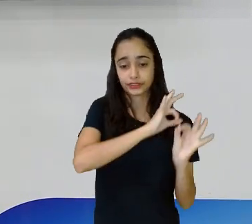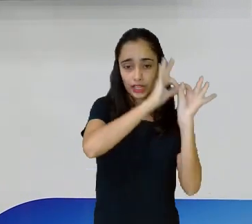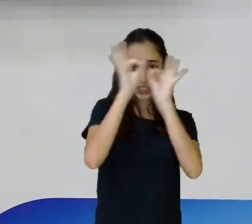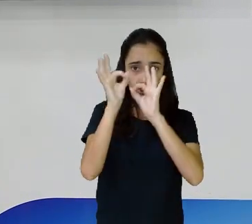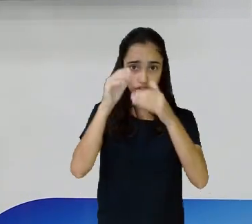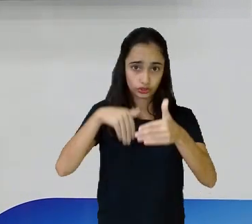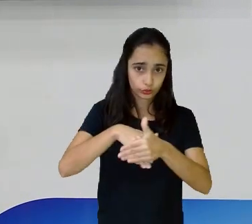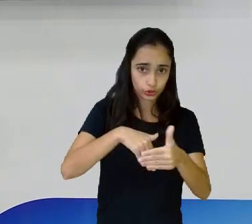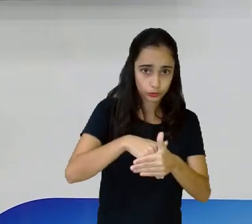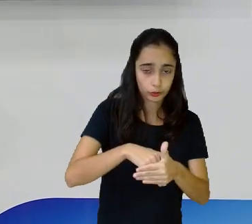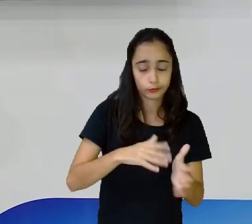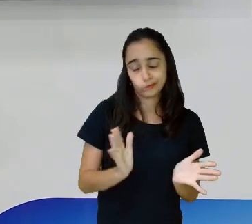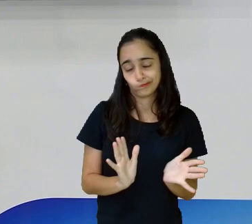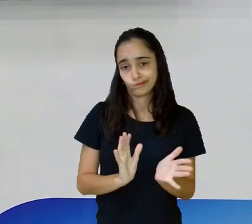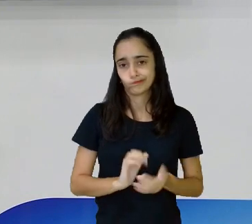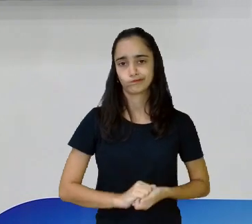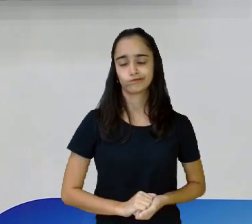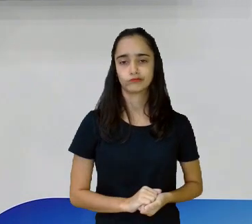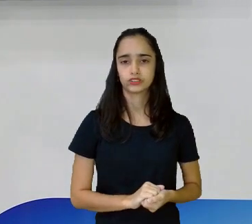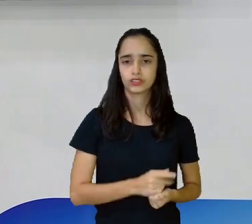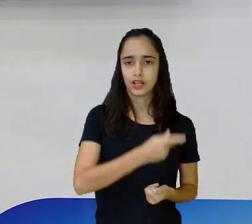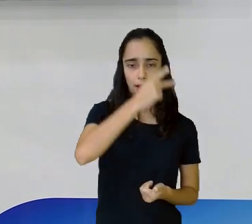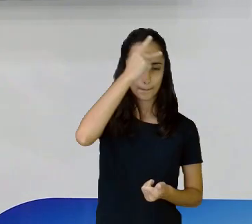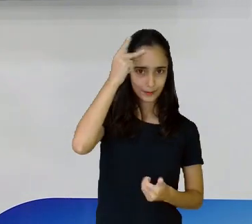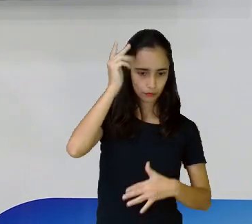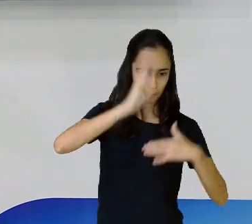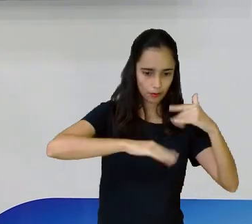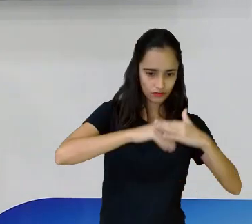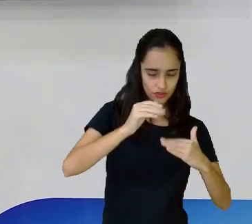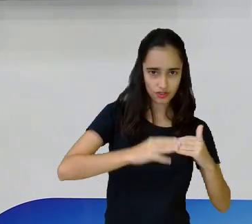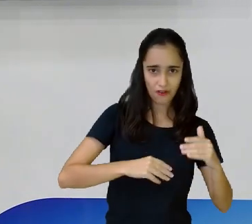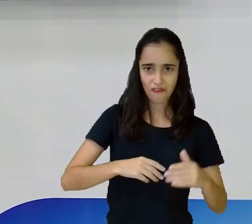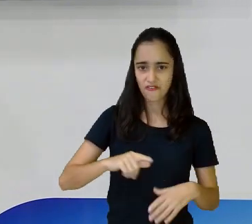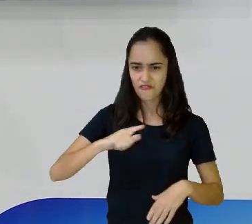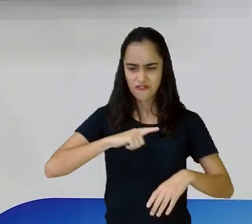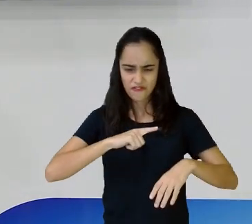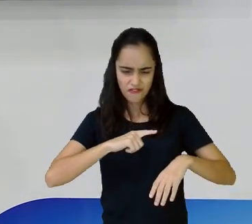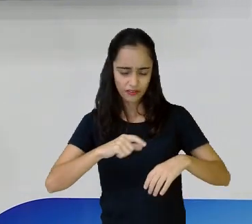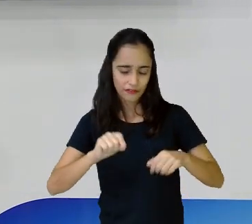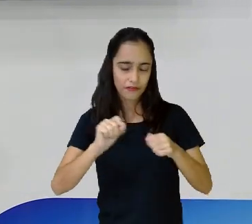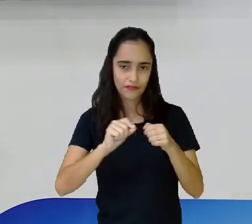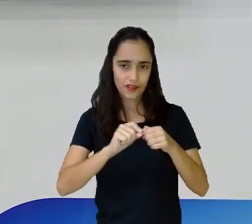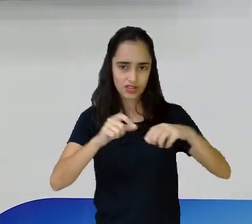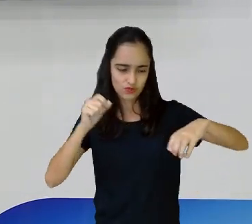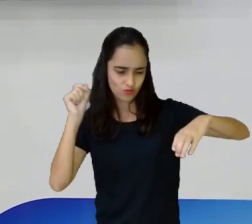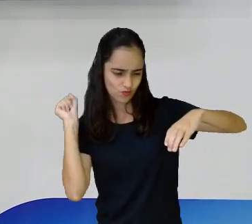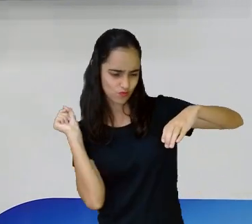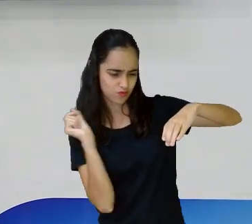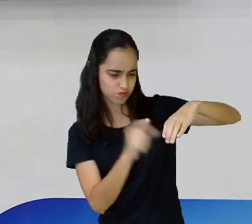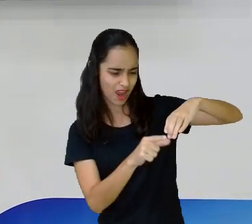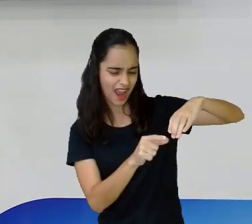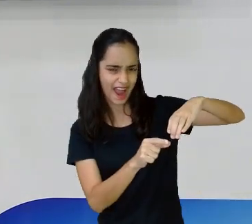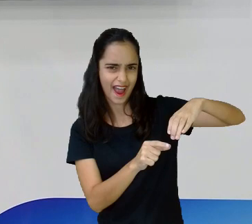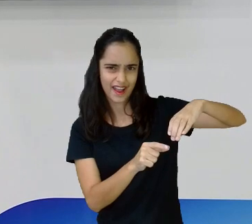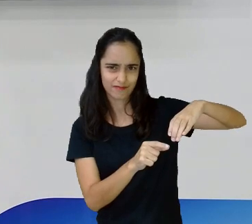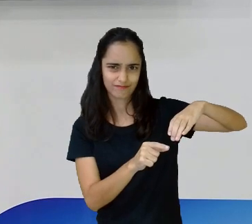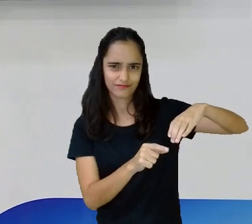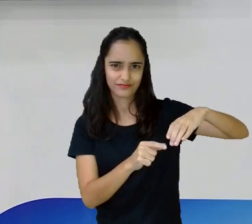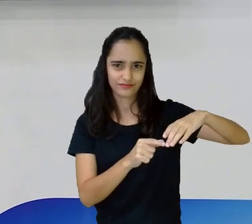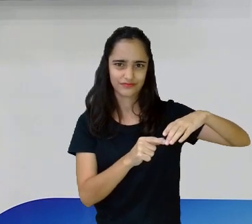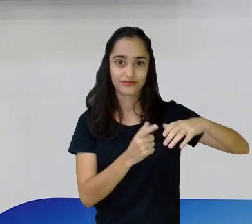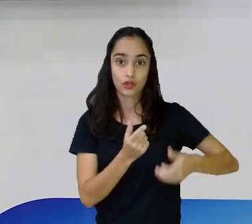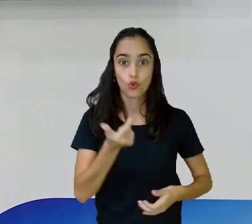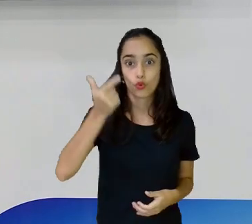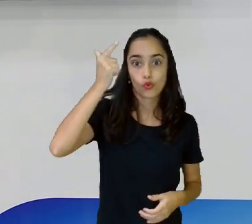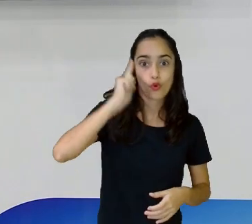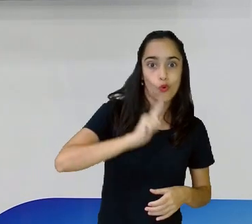lugar. O jogador fez um belíssimo gol, ele acertou no ângulo. O ângulo é a